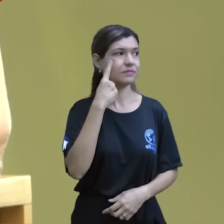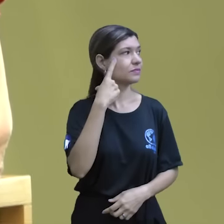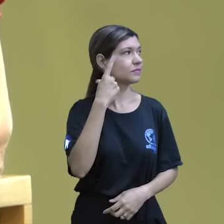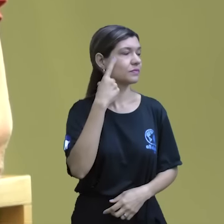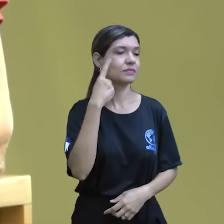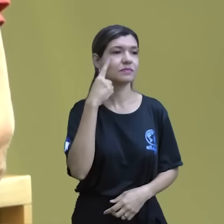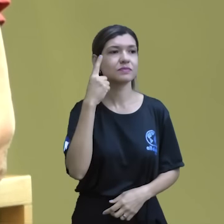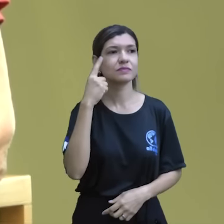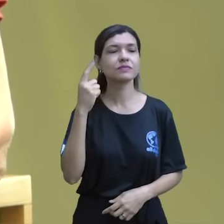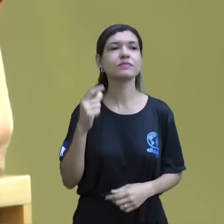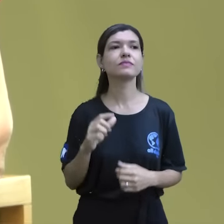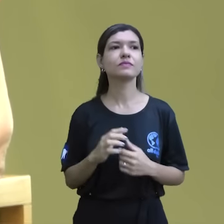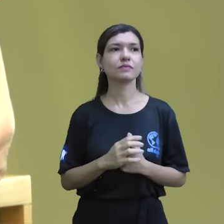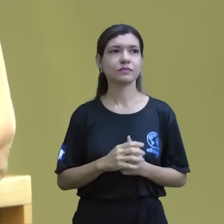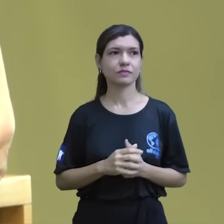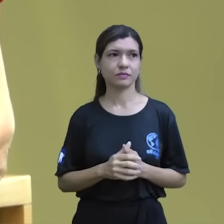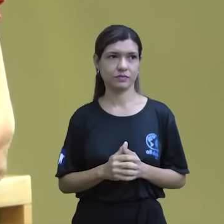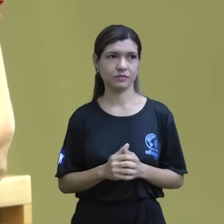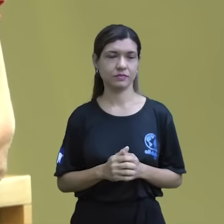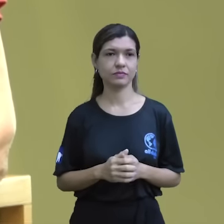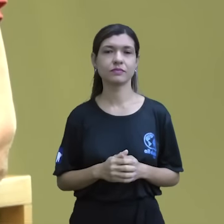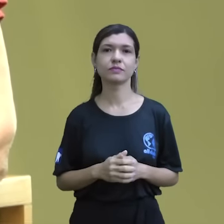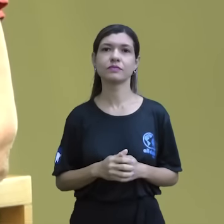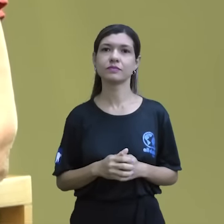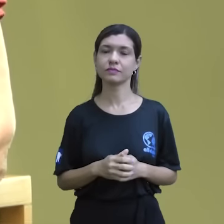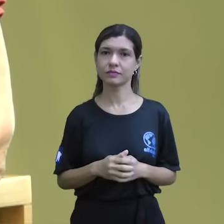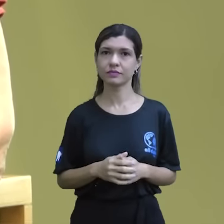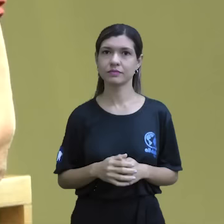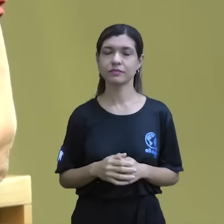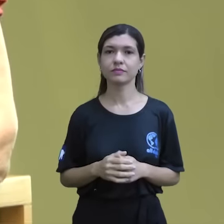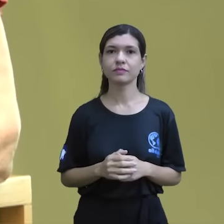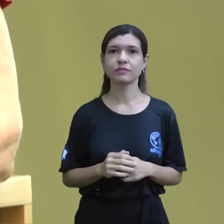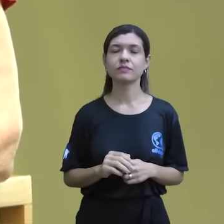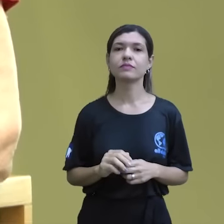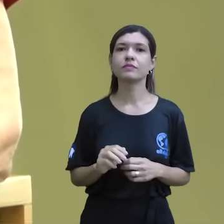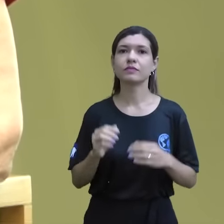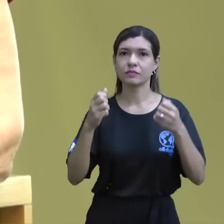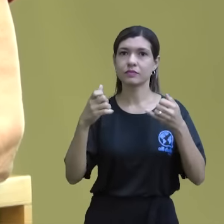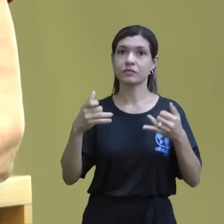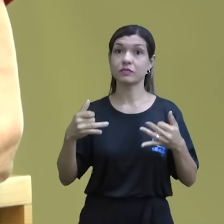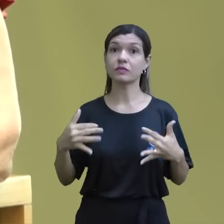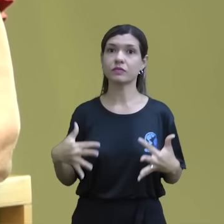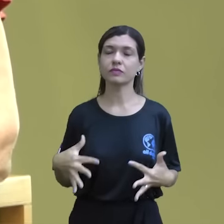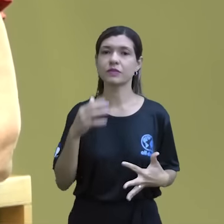descrições do Rio de Janeiro, que tem em Policarpo, tem no Isaías Caminha, tem